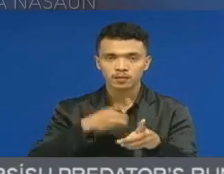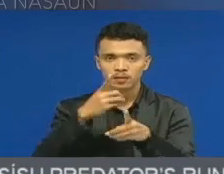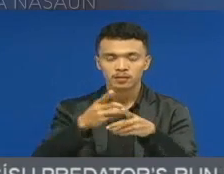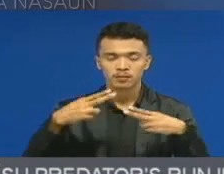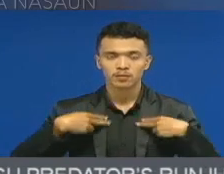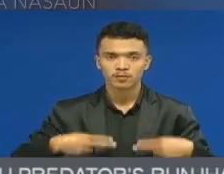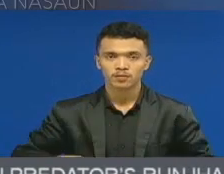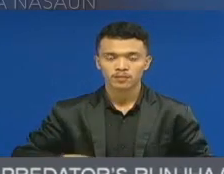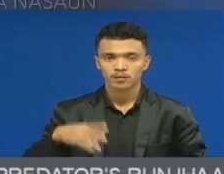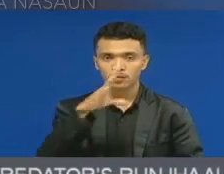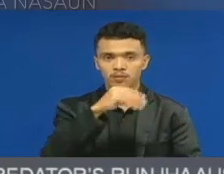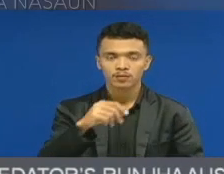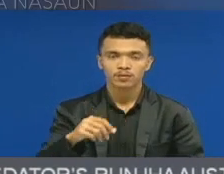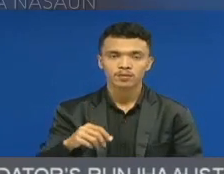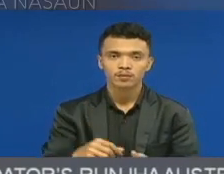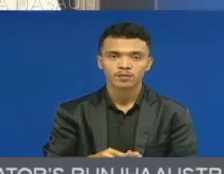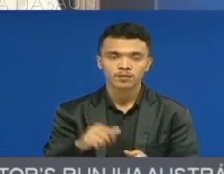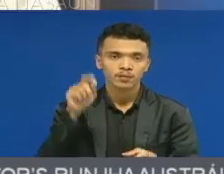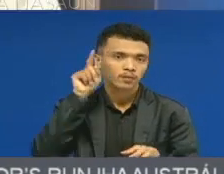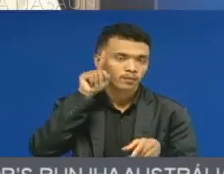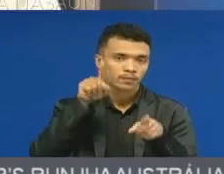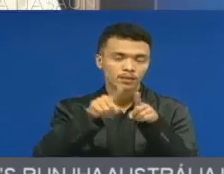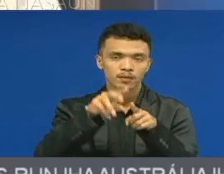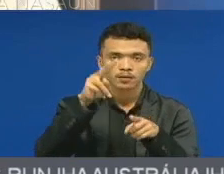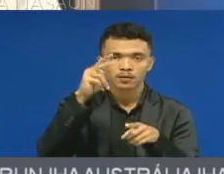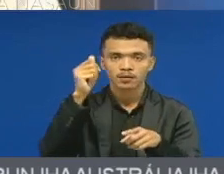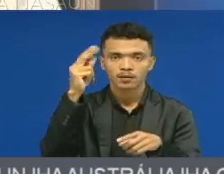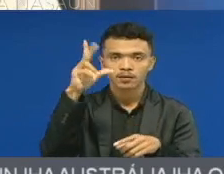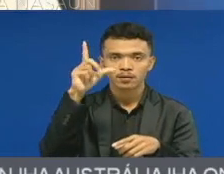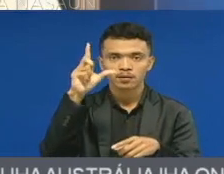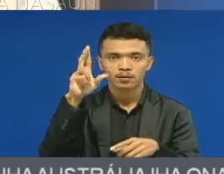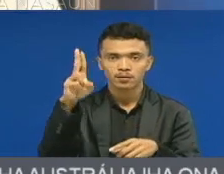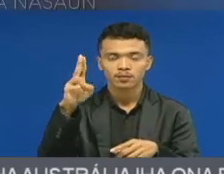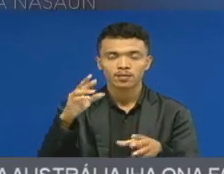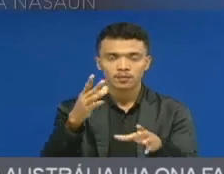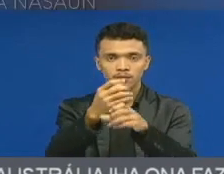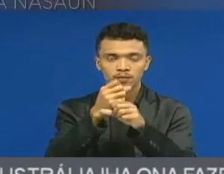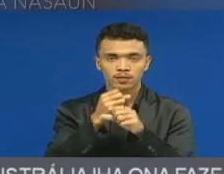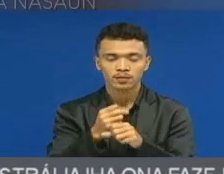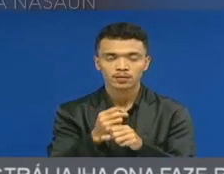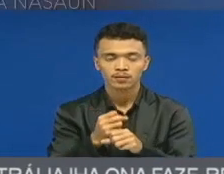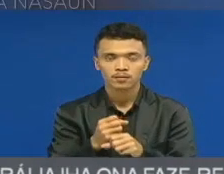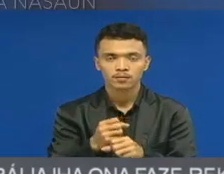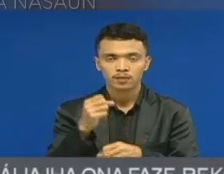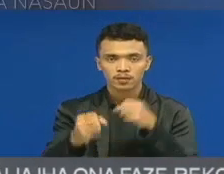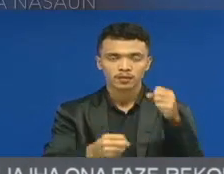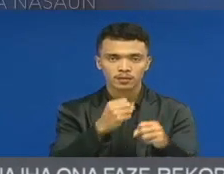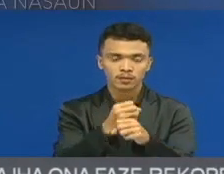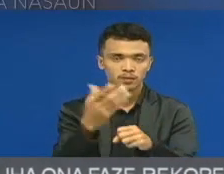e tenia mana lu ho si Mike mas ulu simo mas ne tina